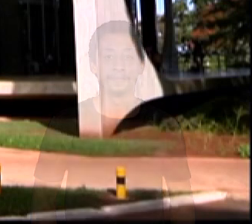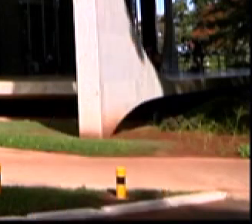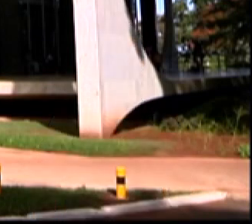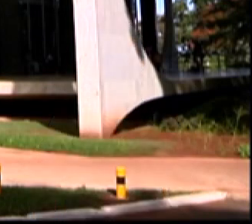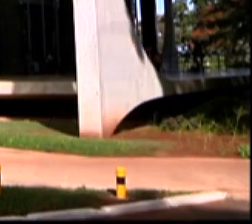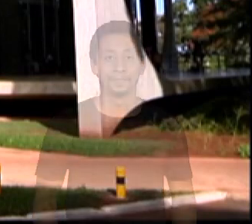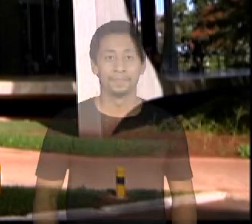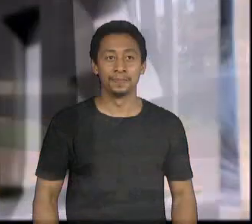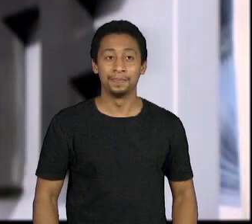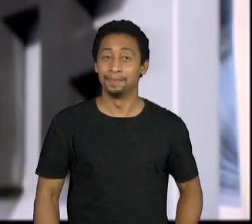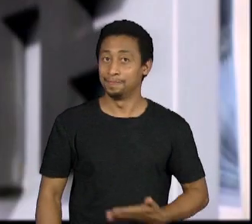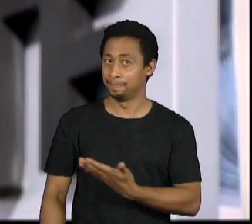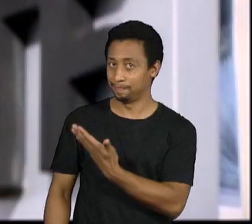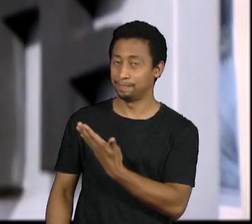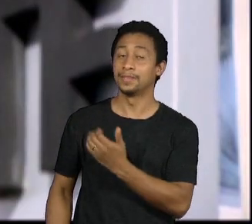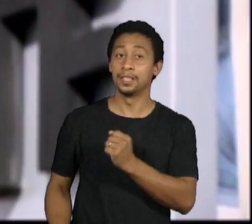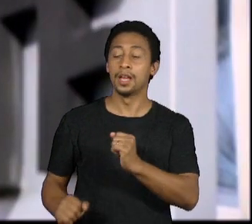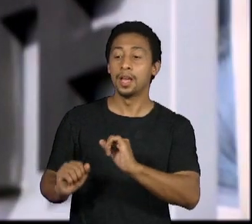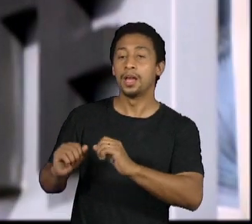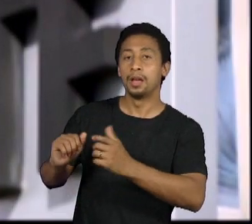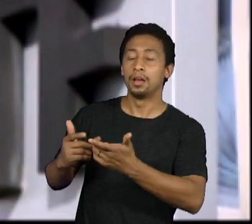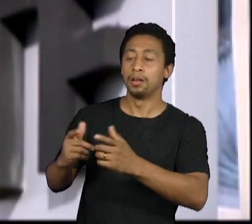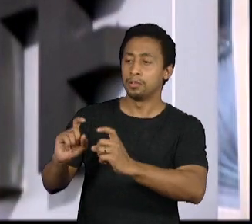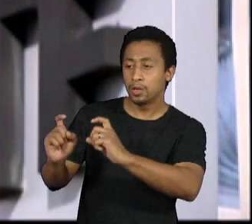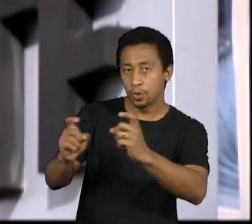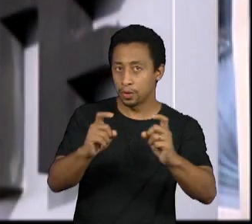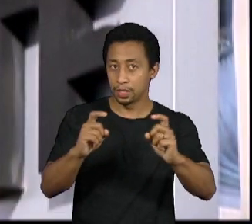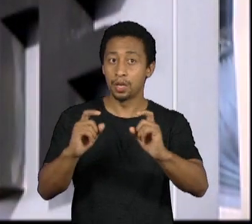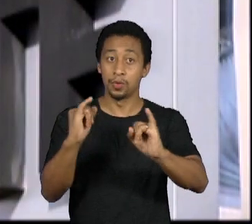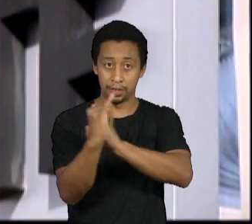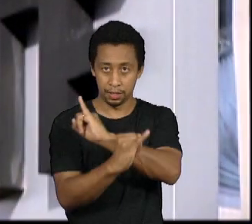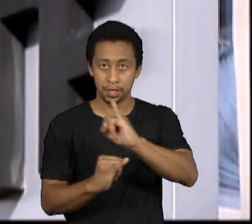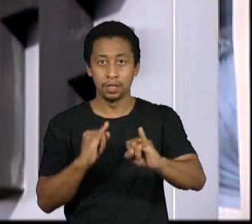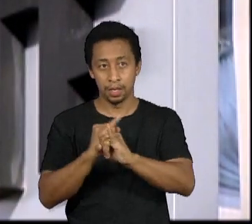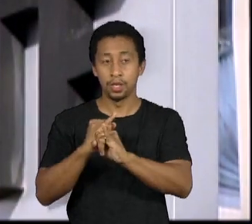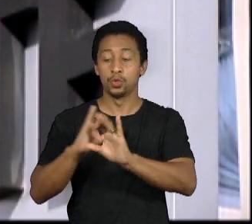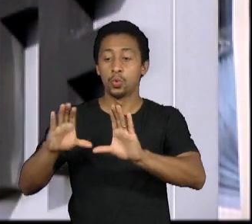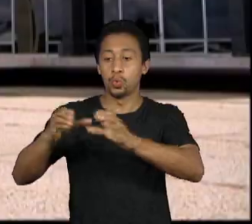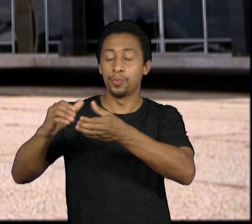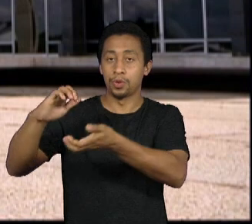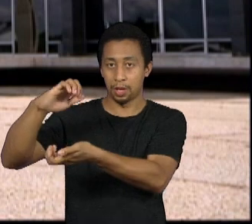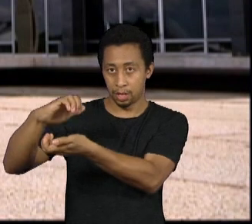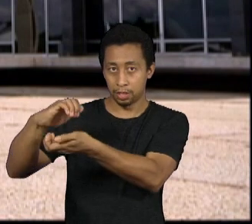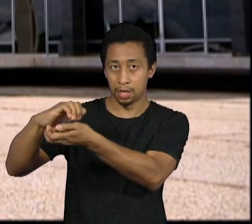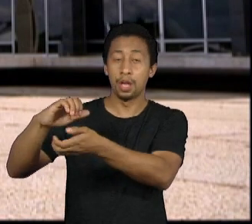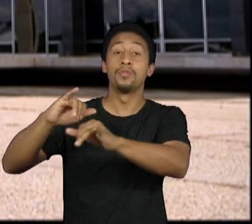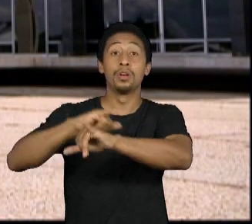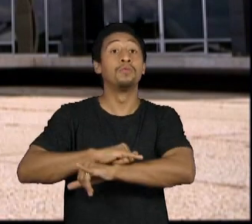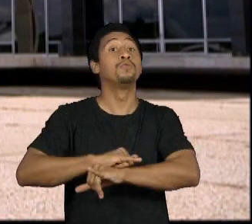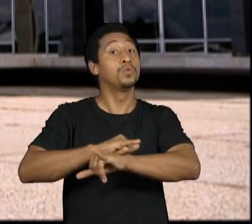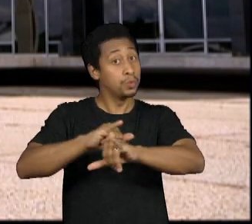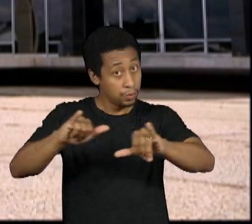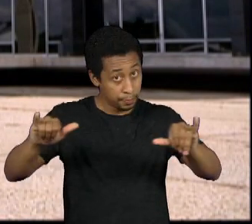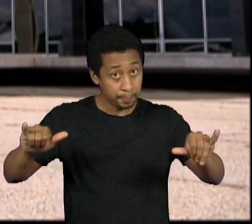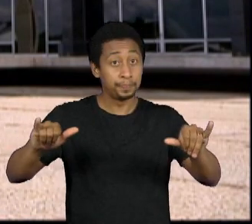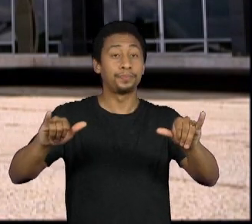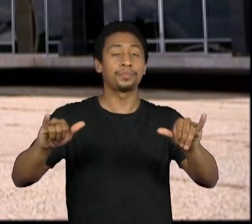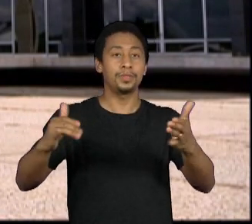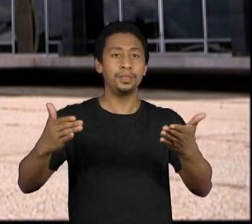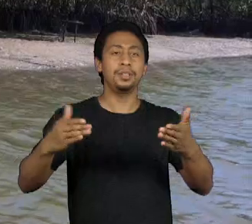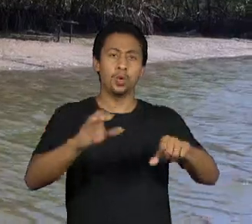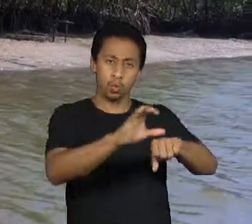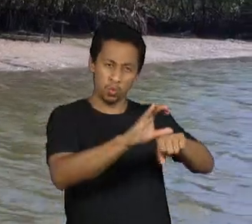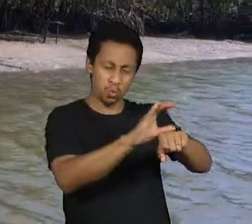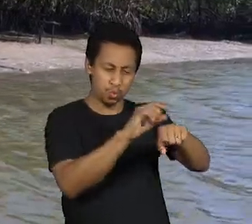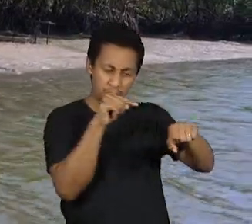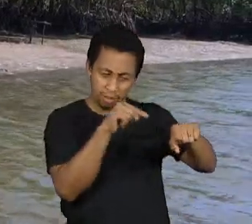Em julgamento no plenário virtual, os ministros do Supremo Tribunal Federal declaram por unanimidade que é